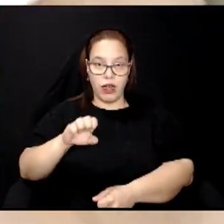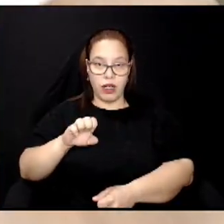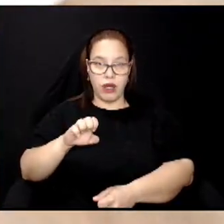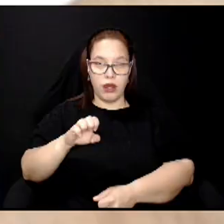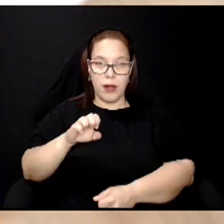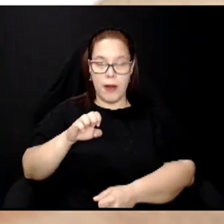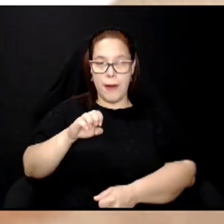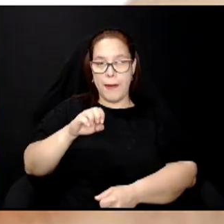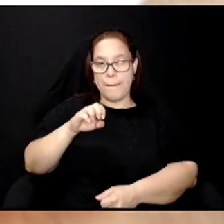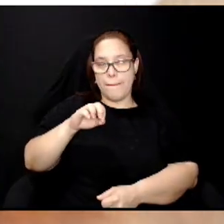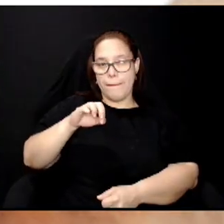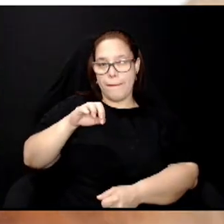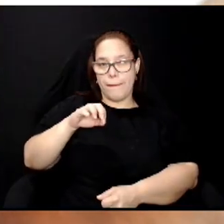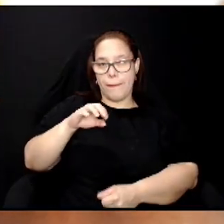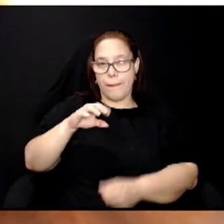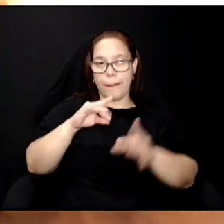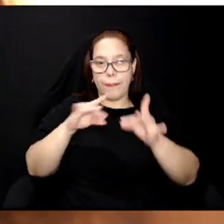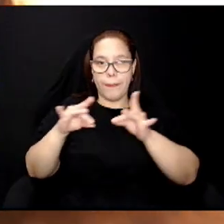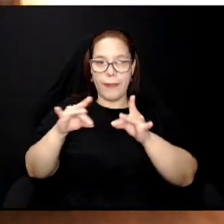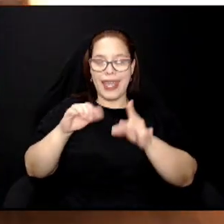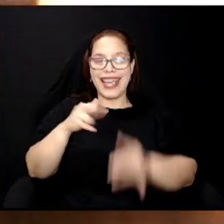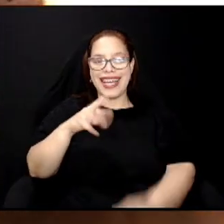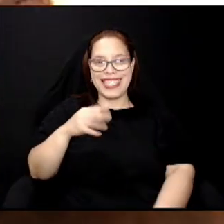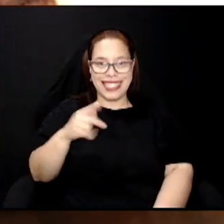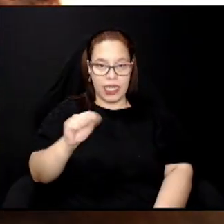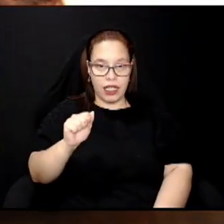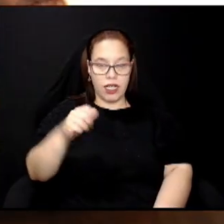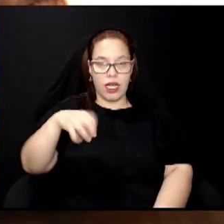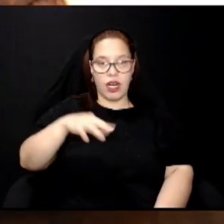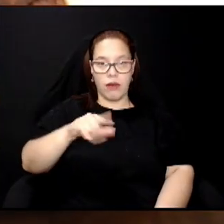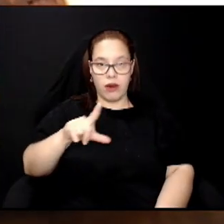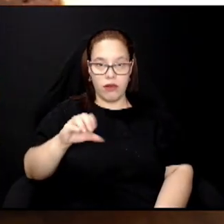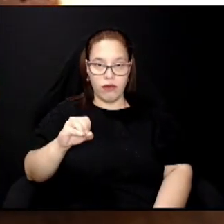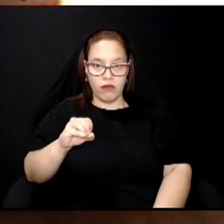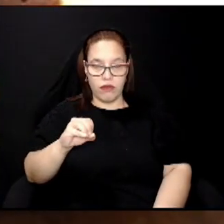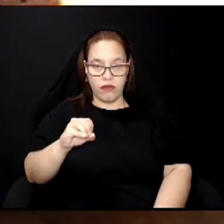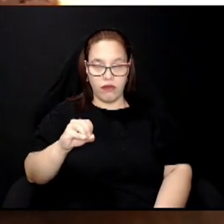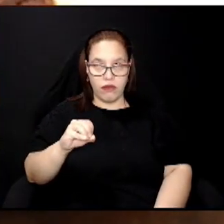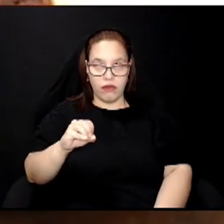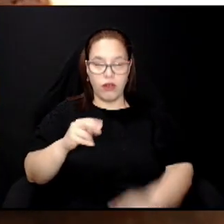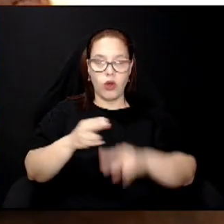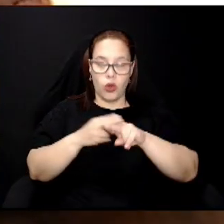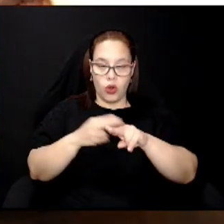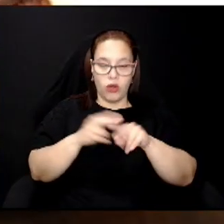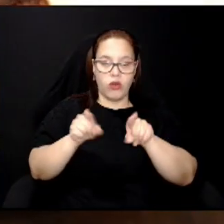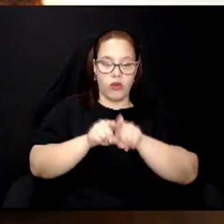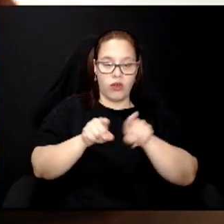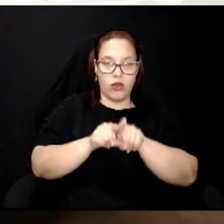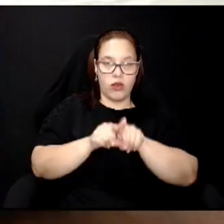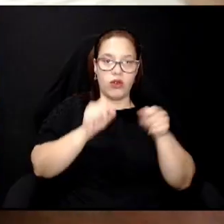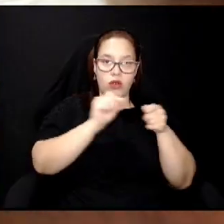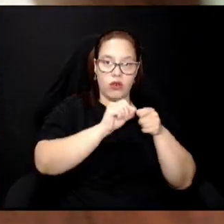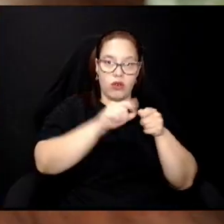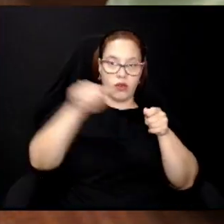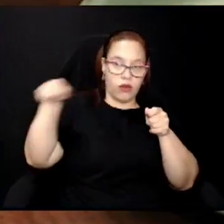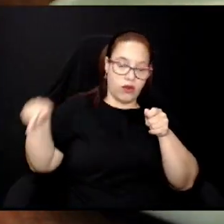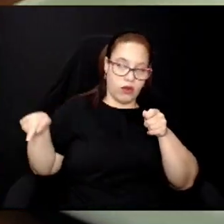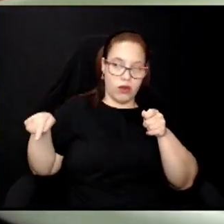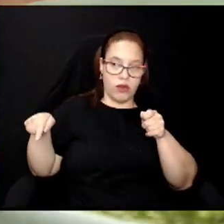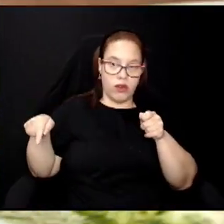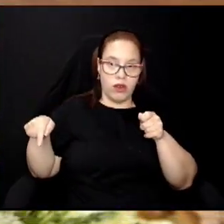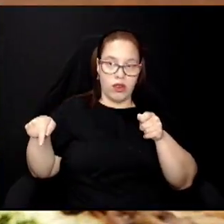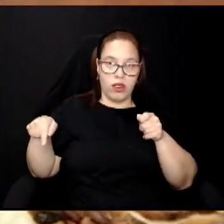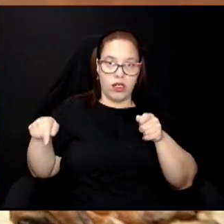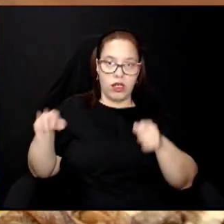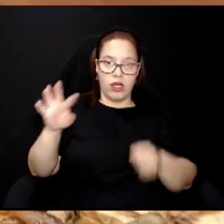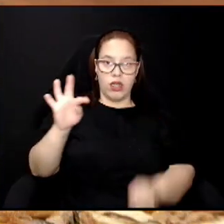de castanha, caramelo salgado e uma mousse de chocolate meio amargo também. E essa aqui a gente fez tipo uma tartelete, né? Que é uma